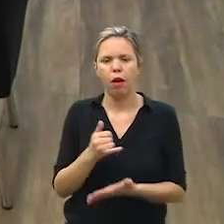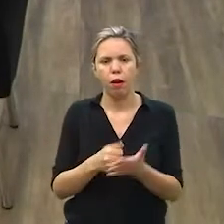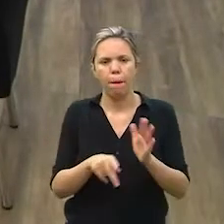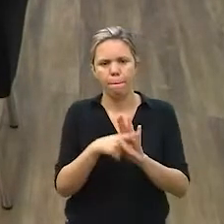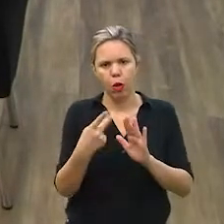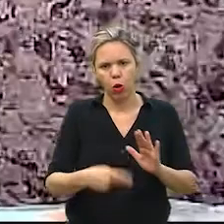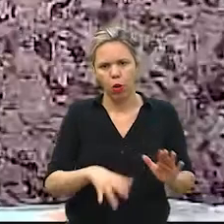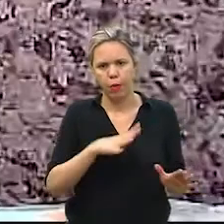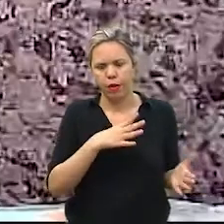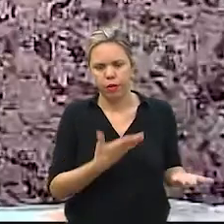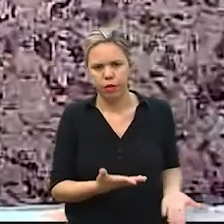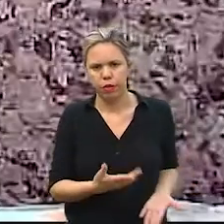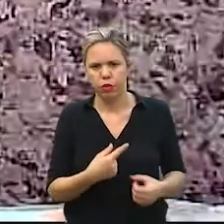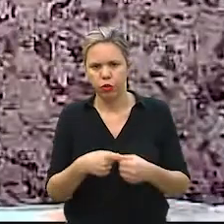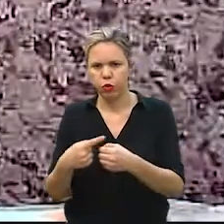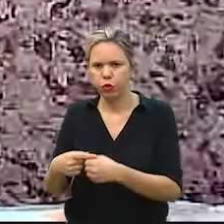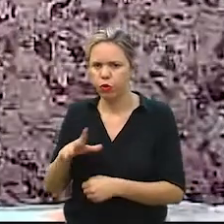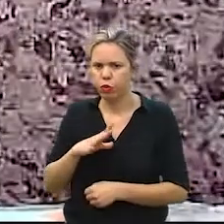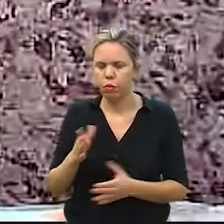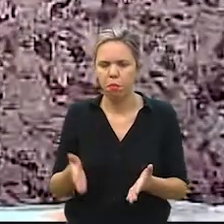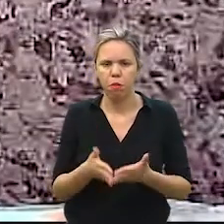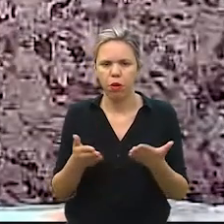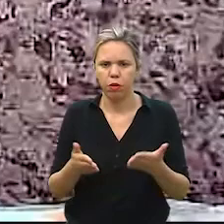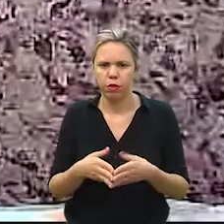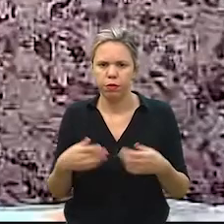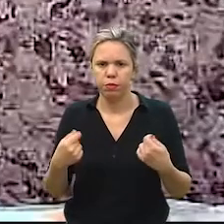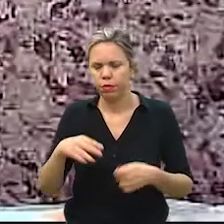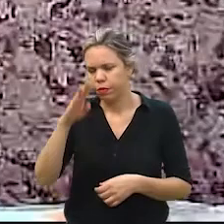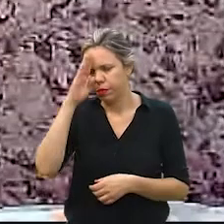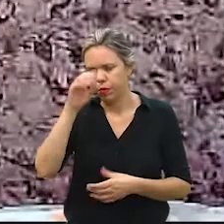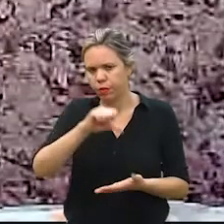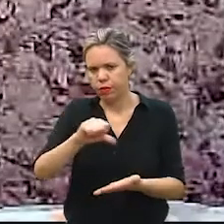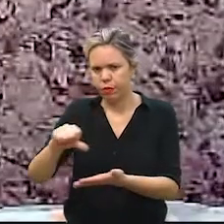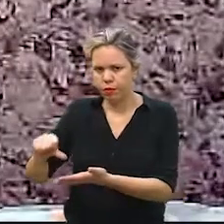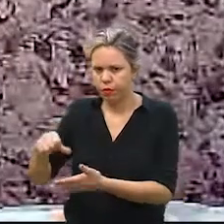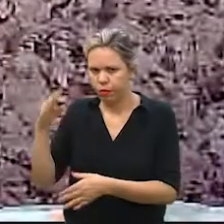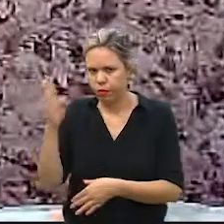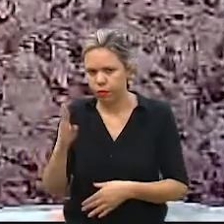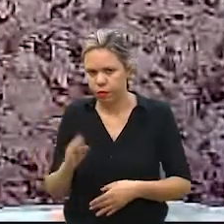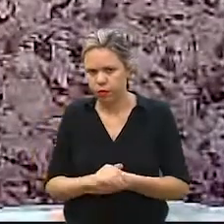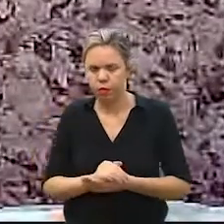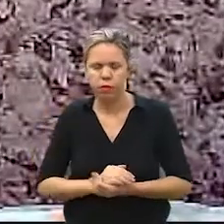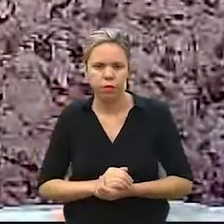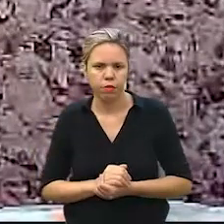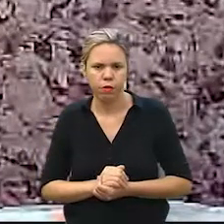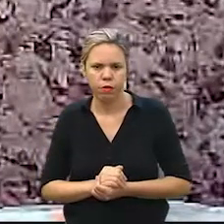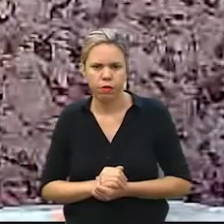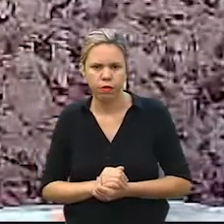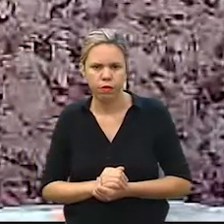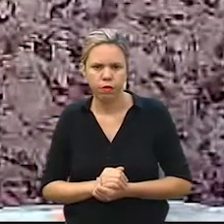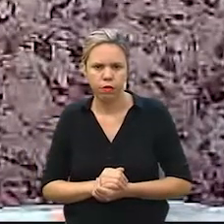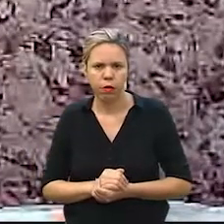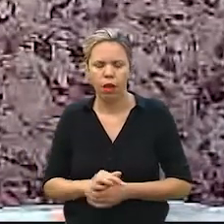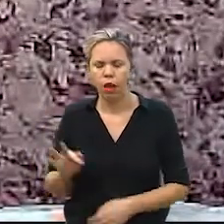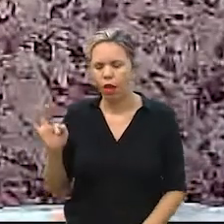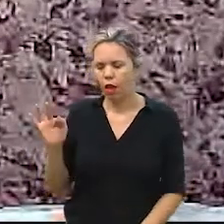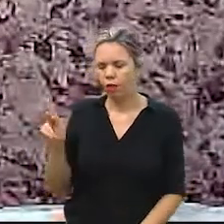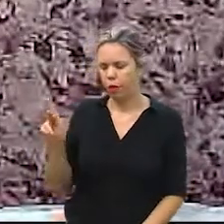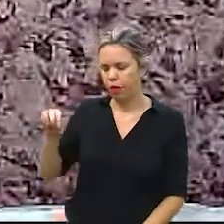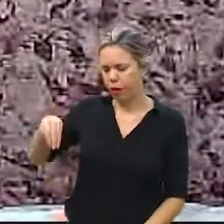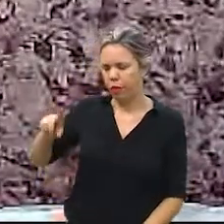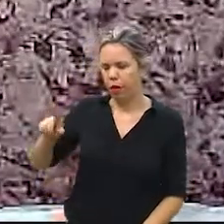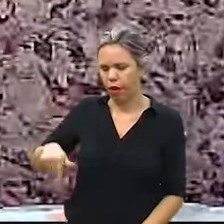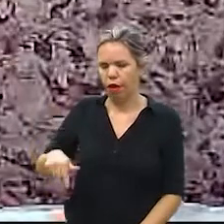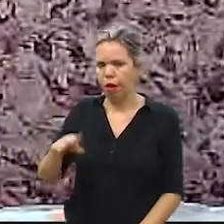próprias. Nos municípios pobres, principalmente as regiões mais pobres do Brasil, o FPM é